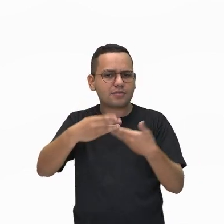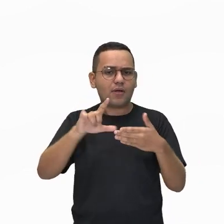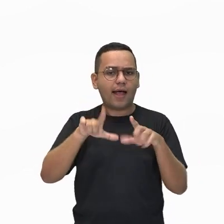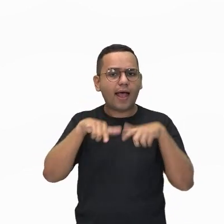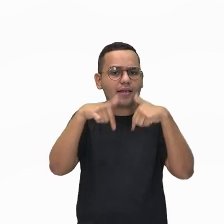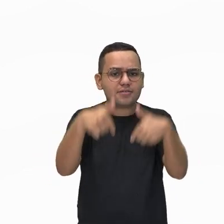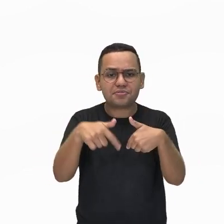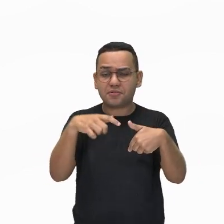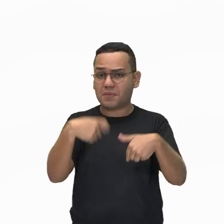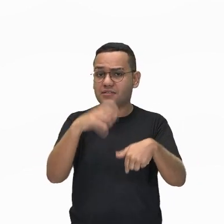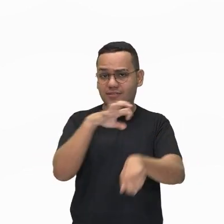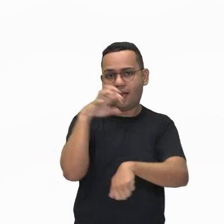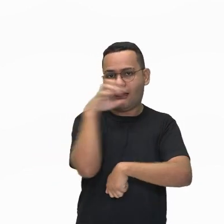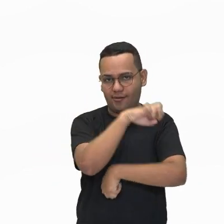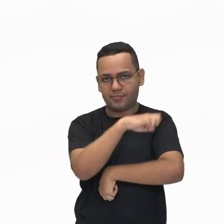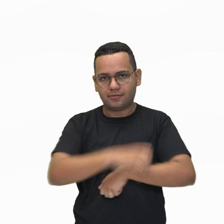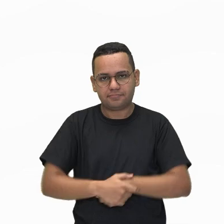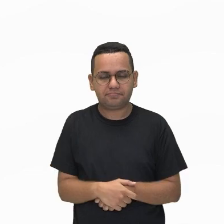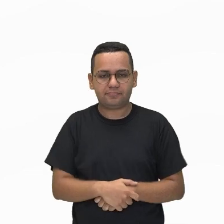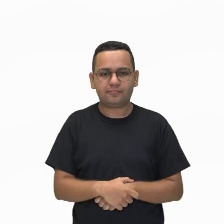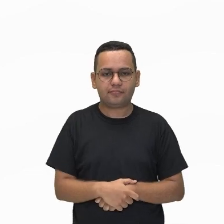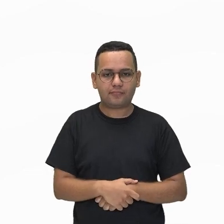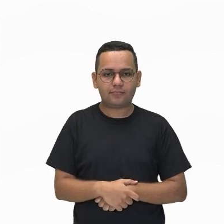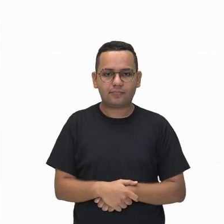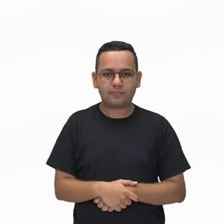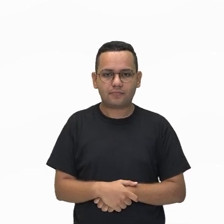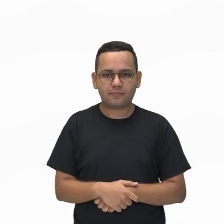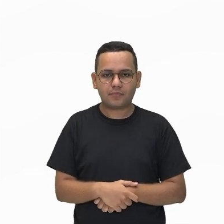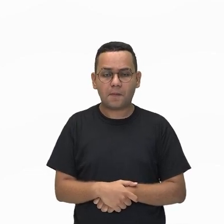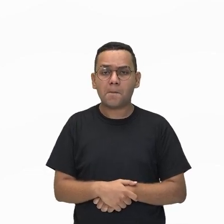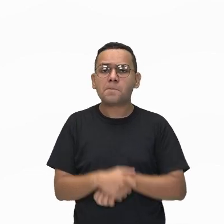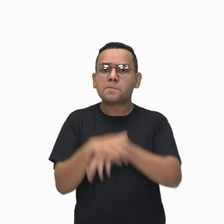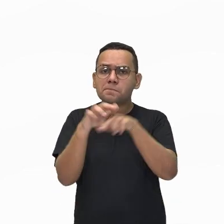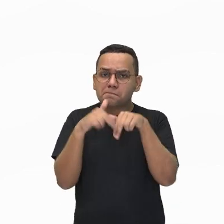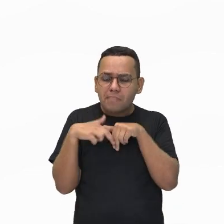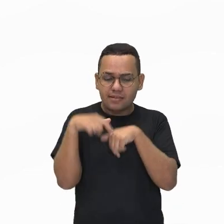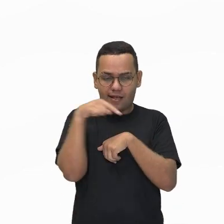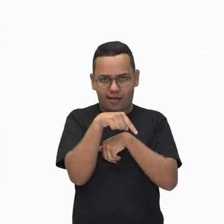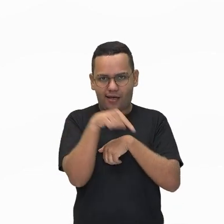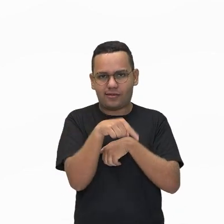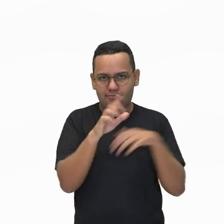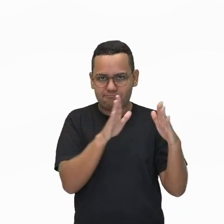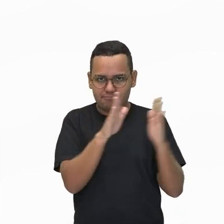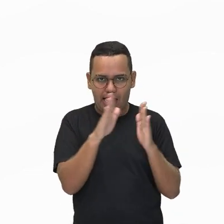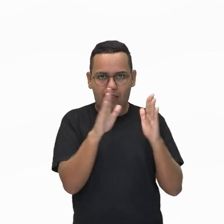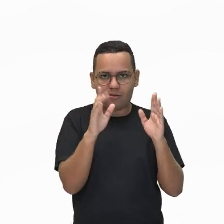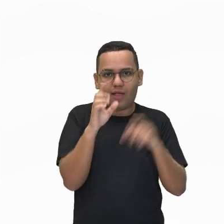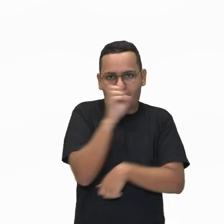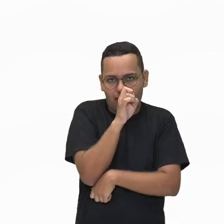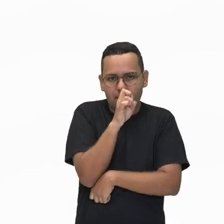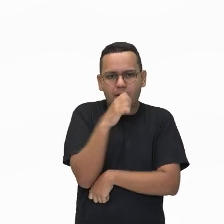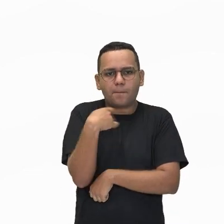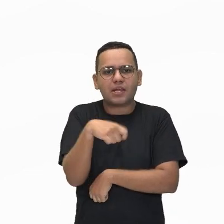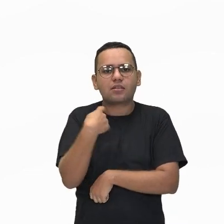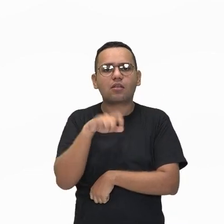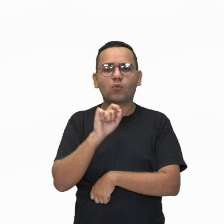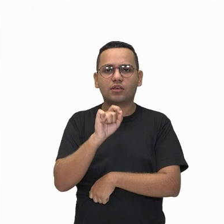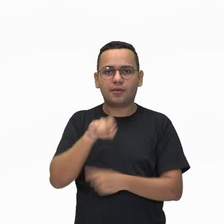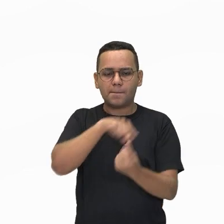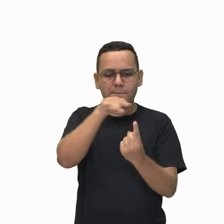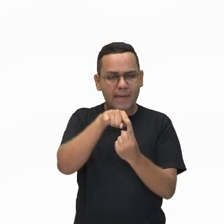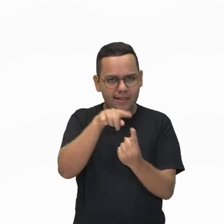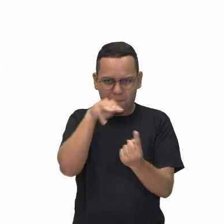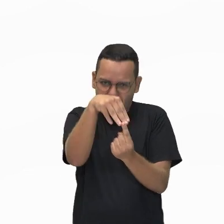mais rapidamente. Nesse nível, a dica é que você estabeleça metas possíveis de